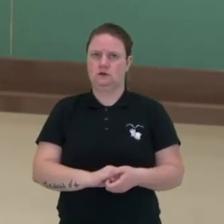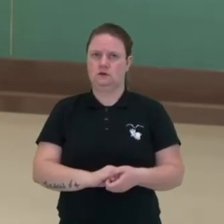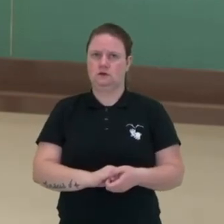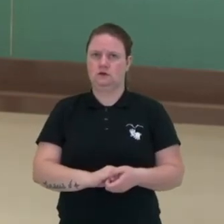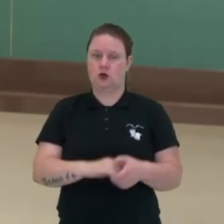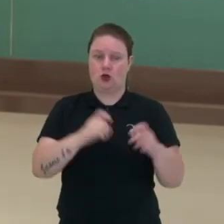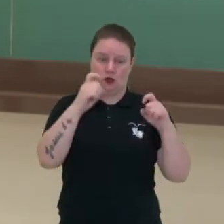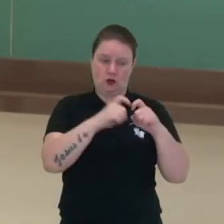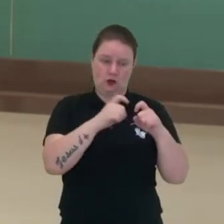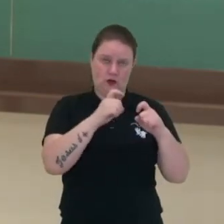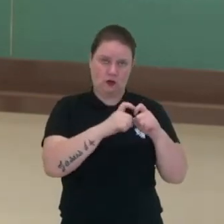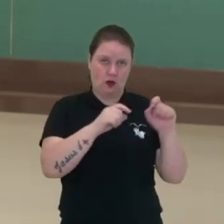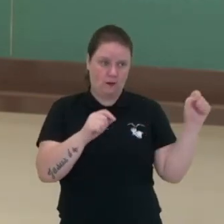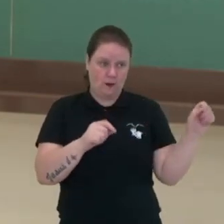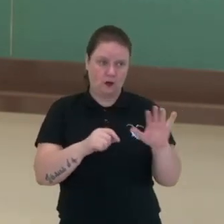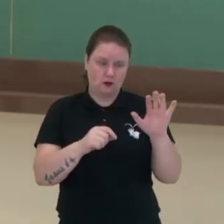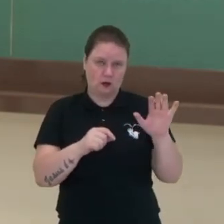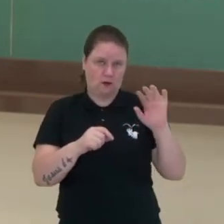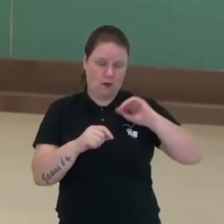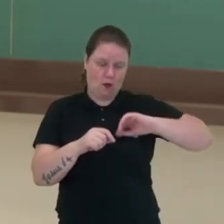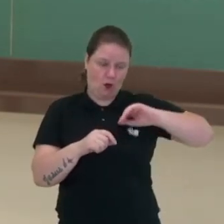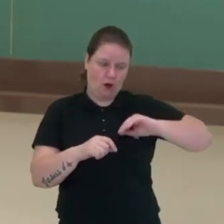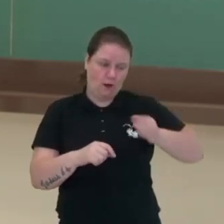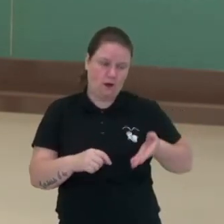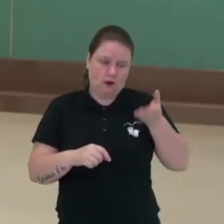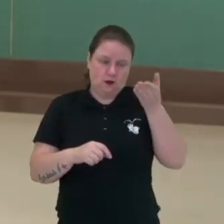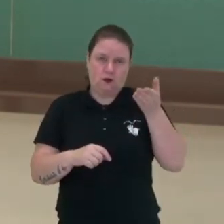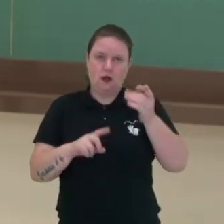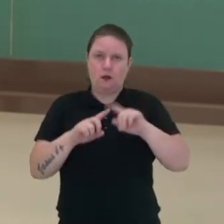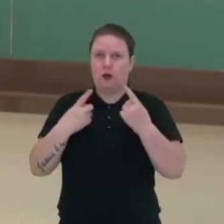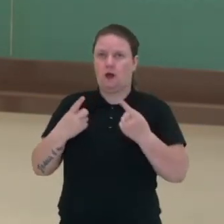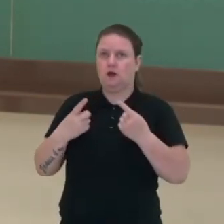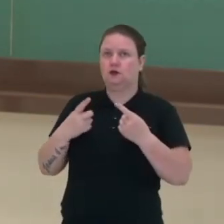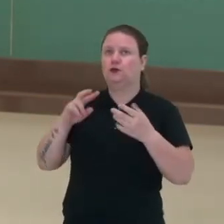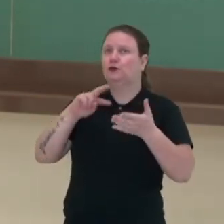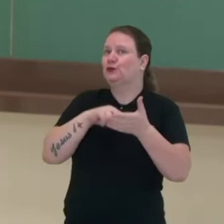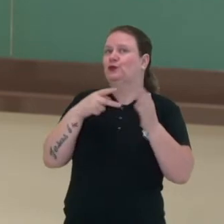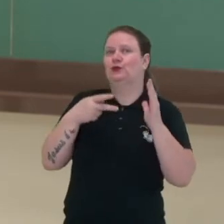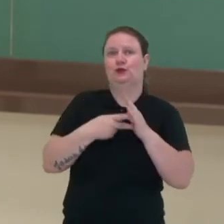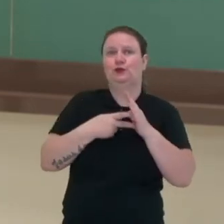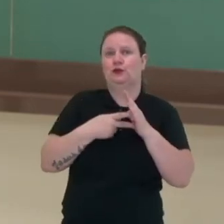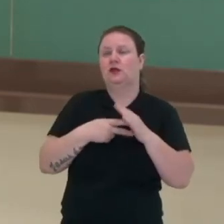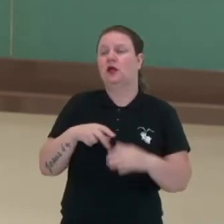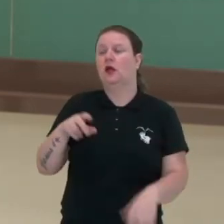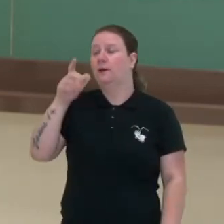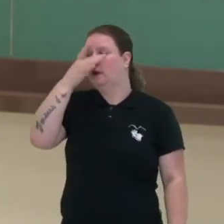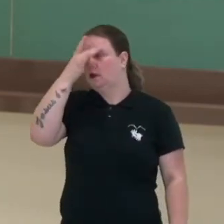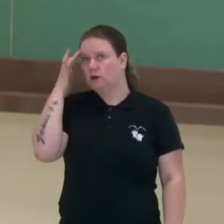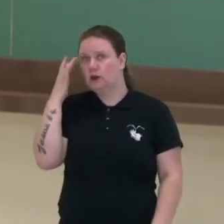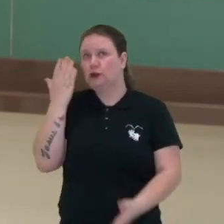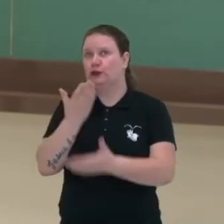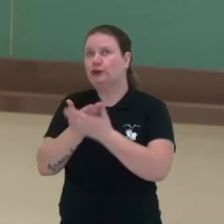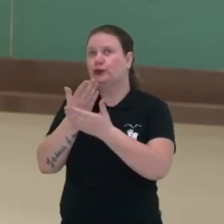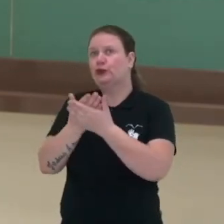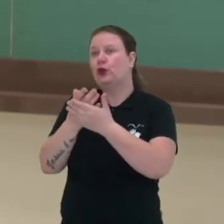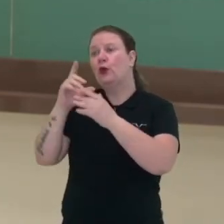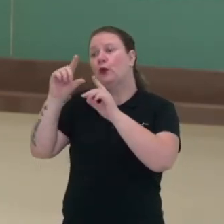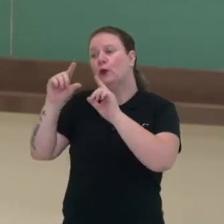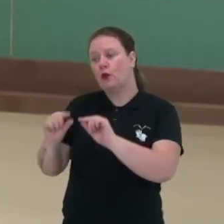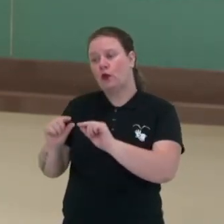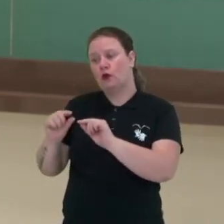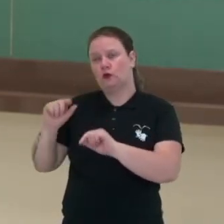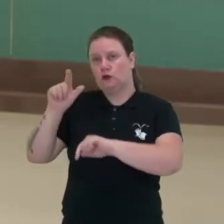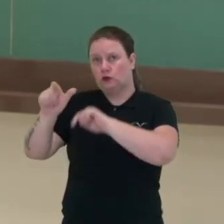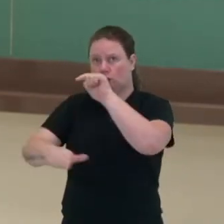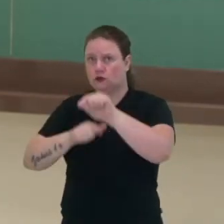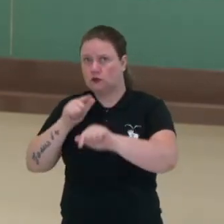do médico é mais elevado porque ele precisa estudar mais. Só que o que não quer dizer que a pessoa que não estudou tanto, que o trabalho não seja importante,